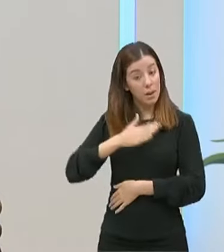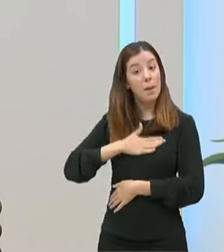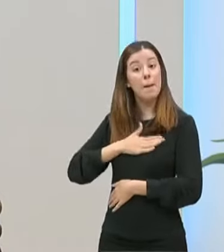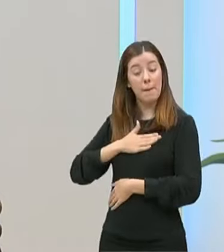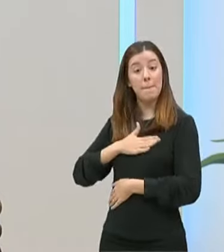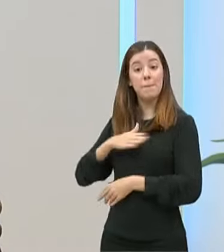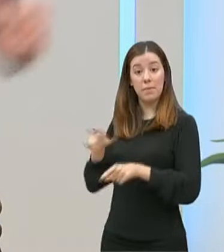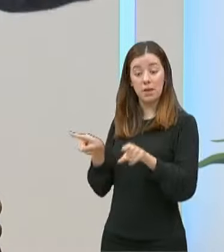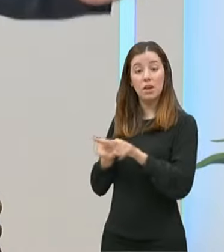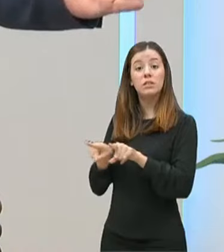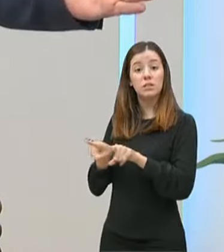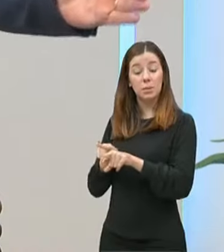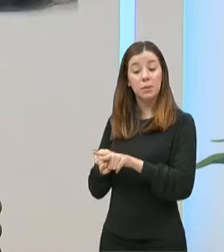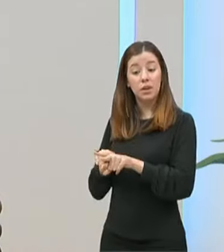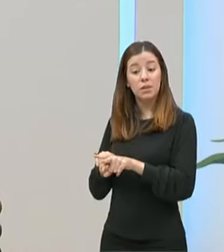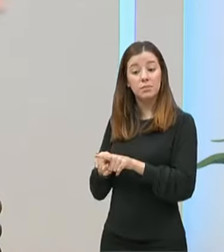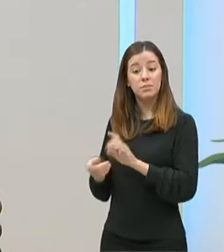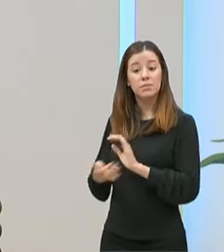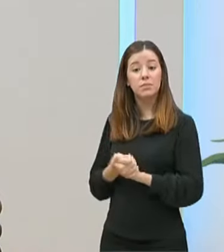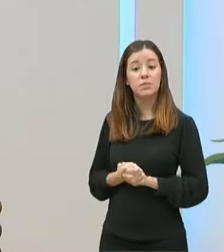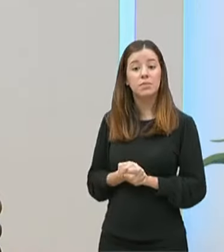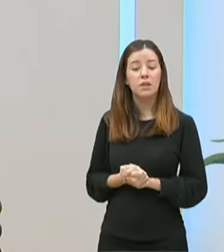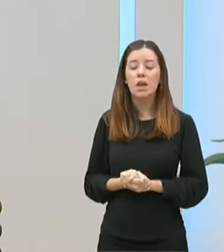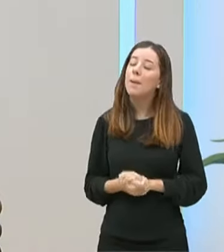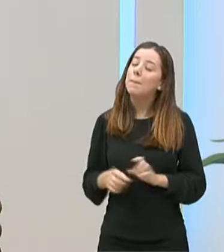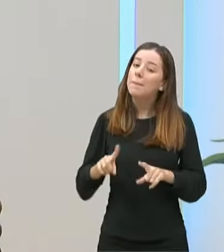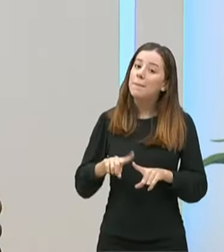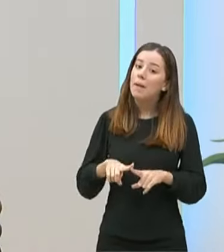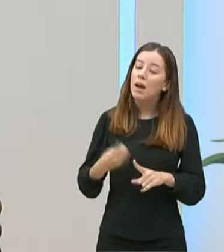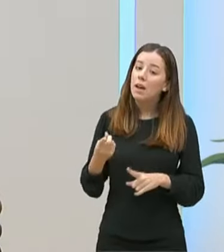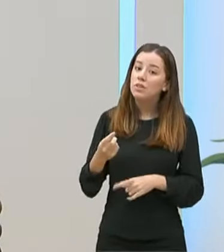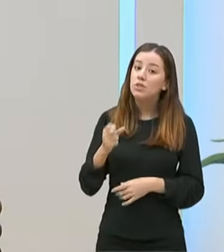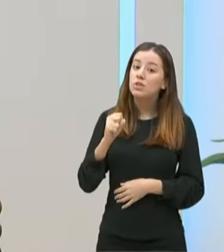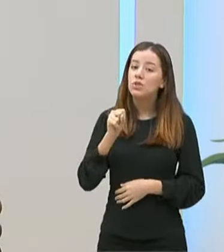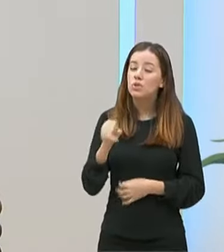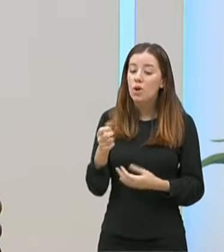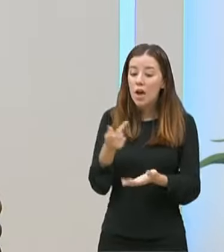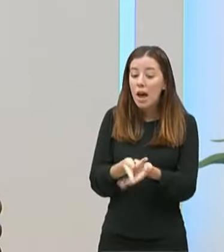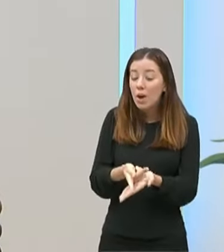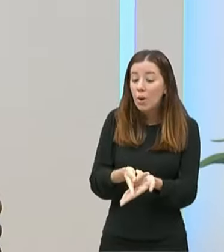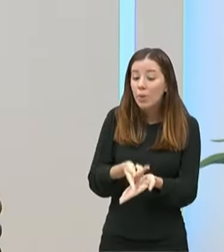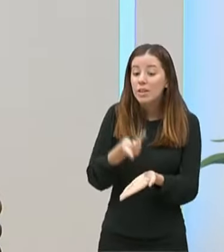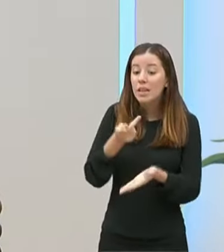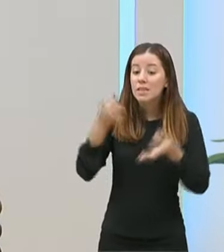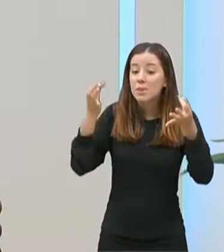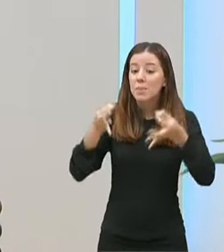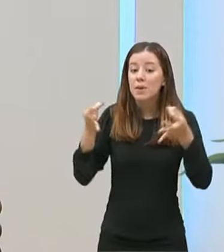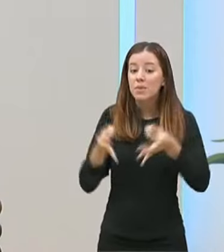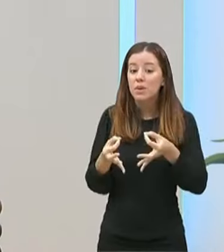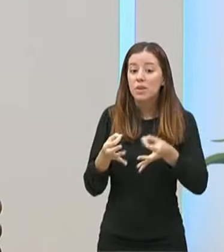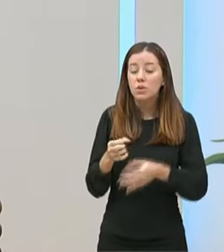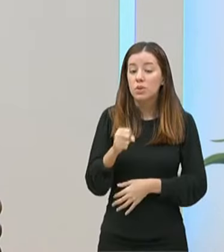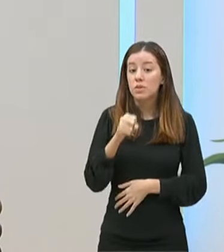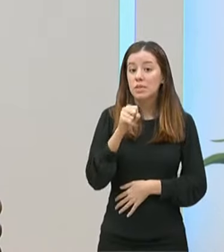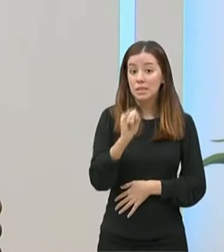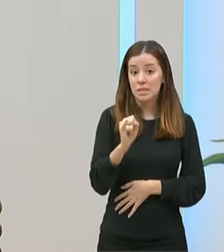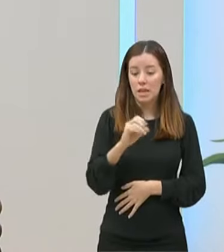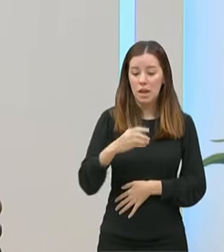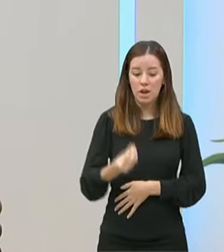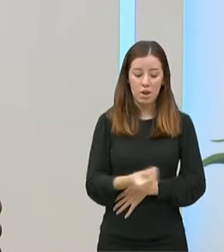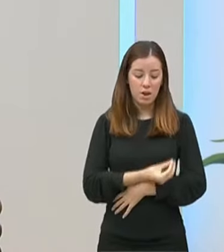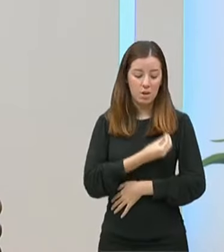vida também. E esse projeto só funciona perfeitamente quando está no centro da